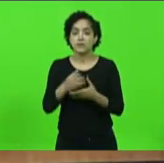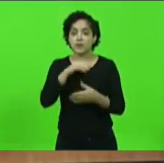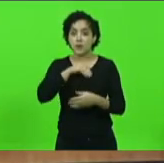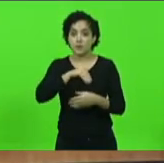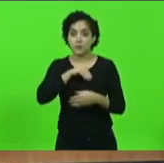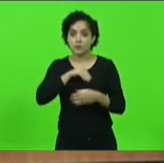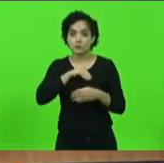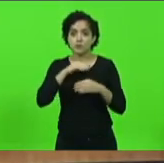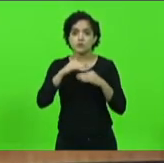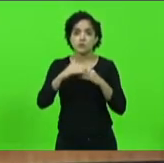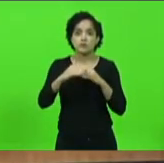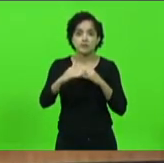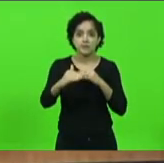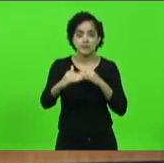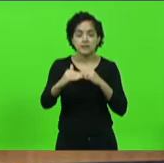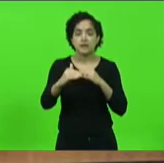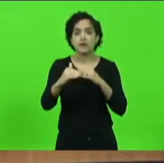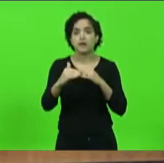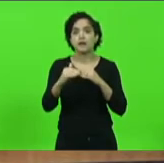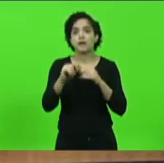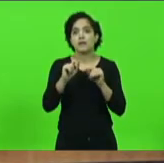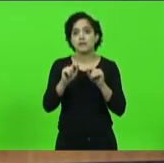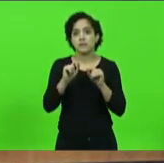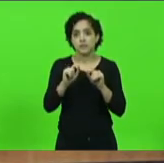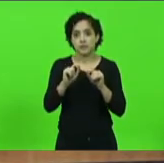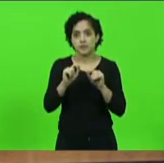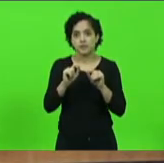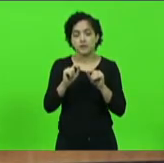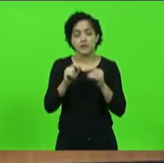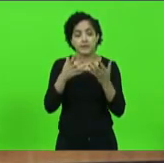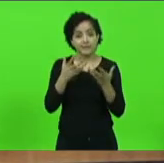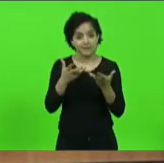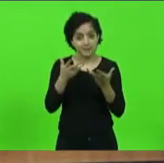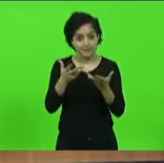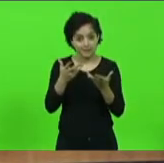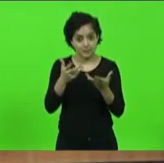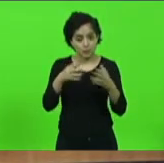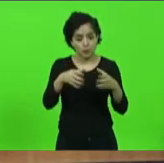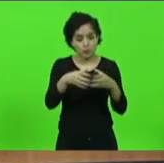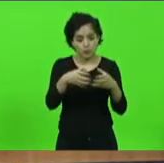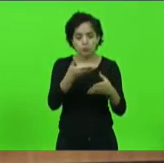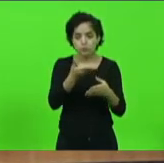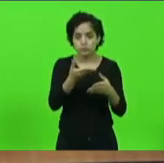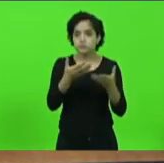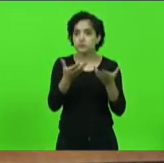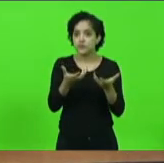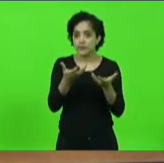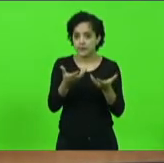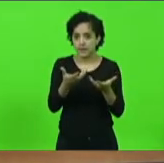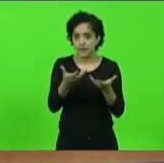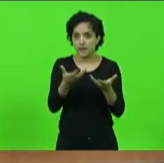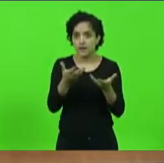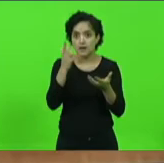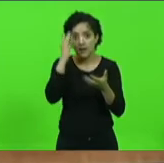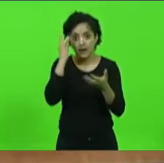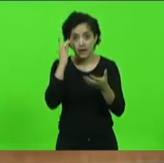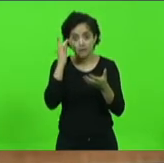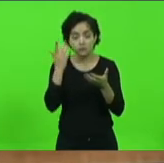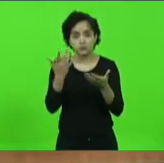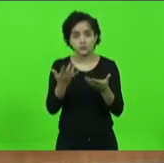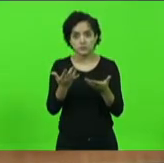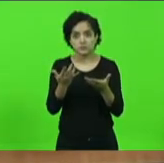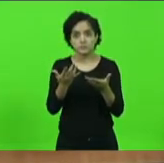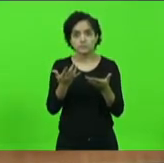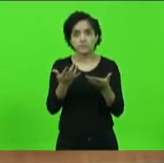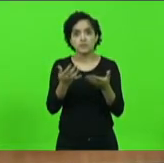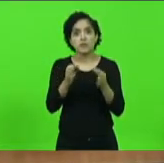linear, ela é a que a categoria quer, é o que a categoria acha como a mais justa, e é o